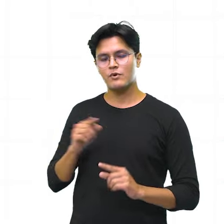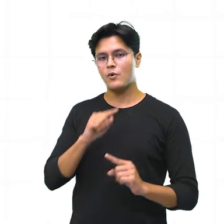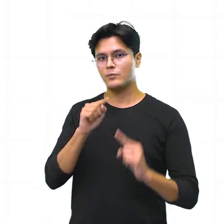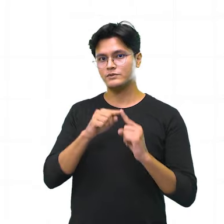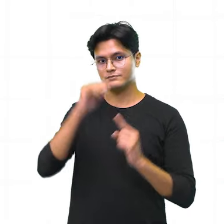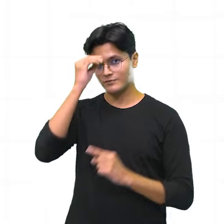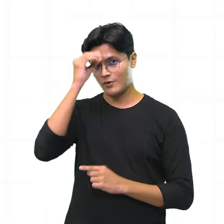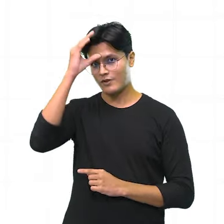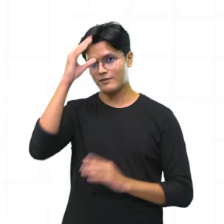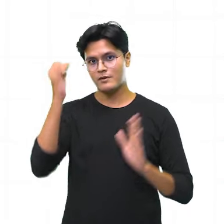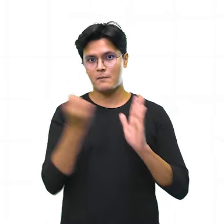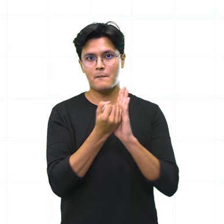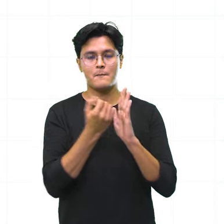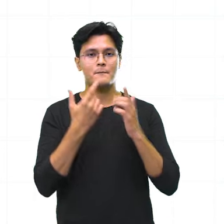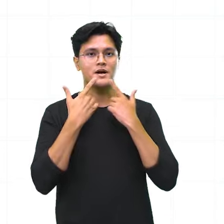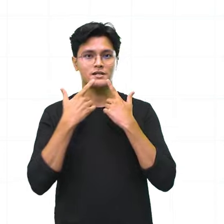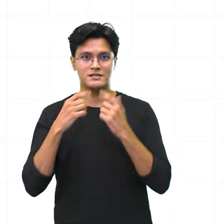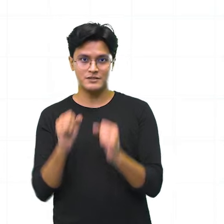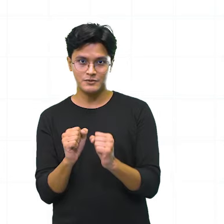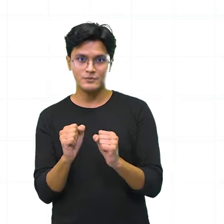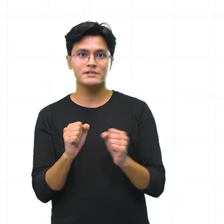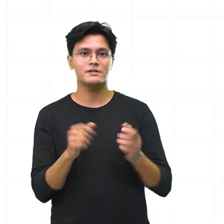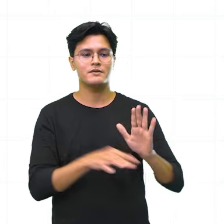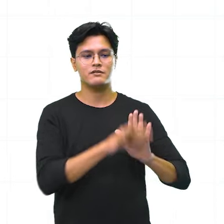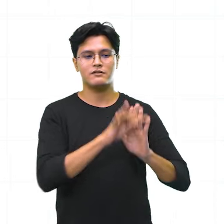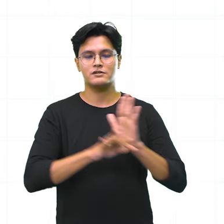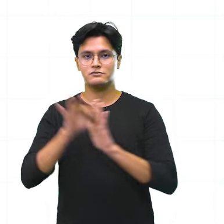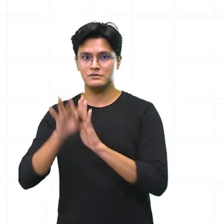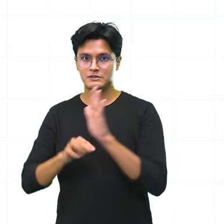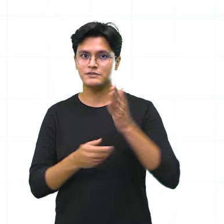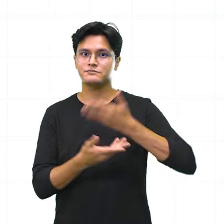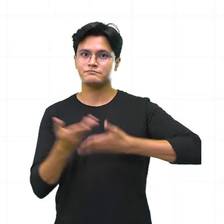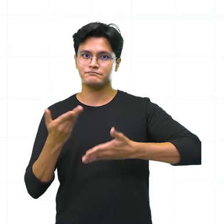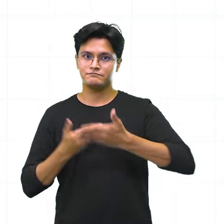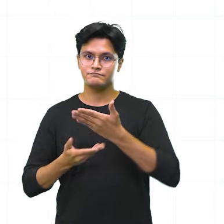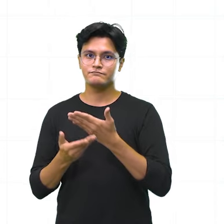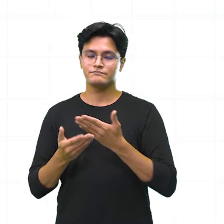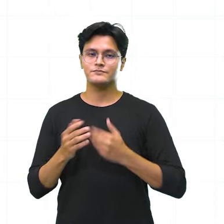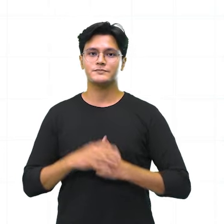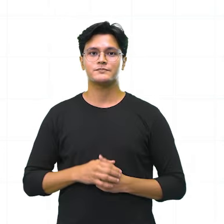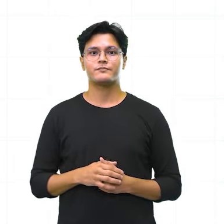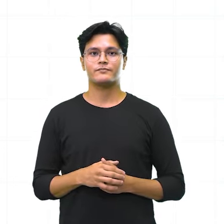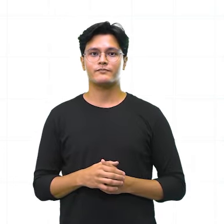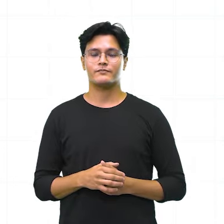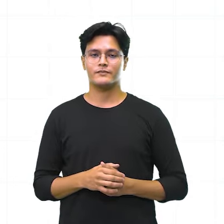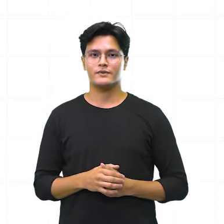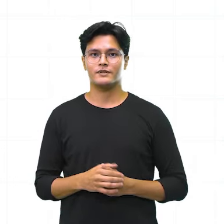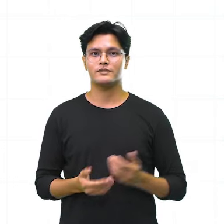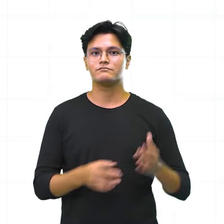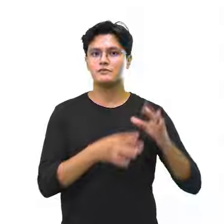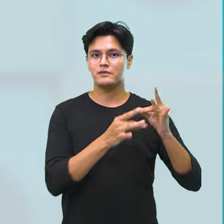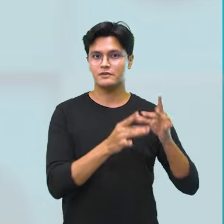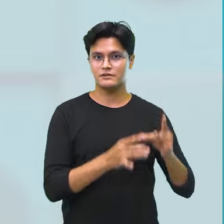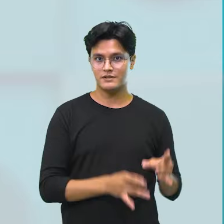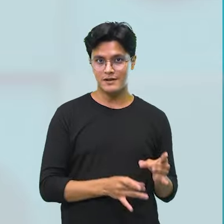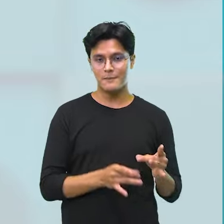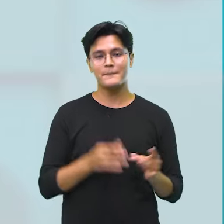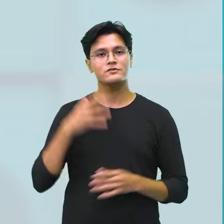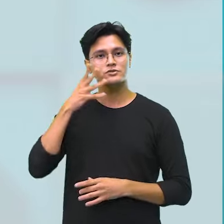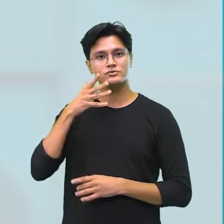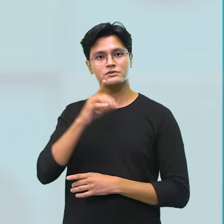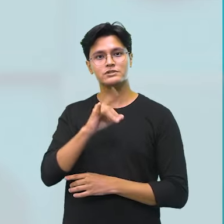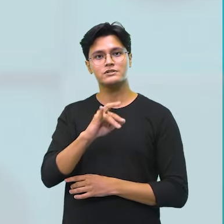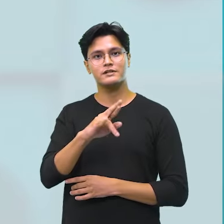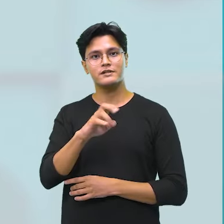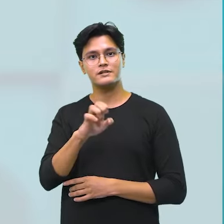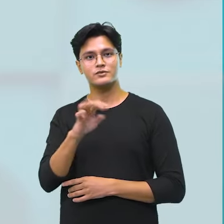marcas linguísticas e intertextualidade. E como detalhamento, discurso direto e indireto. Isso mesmo,